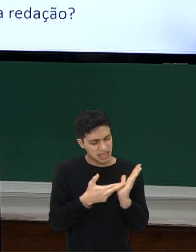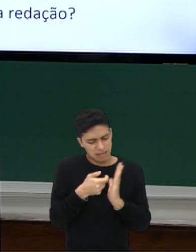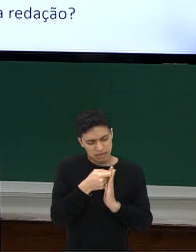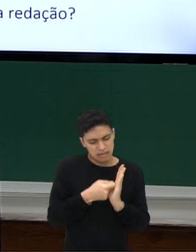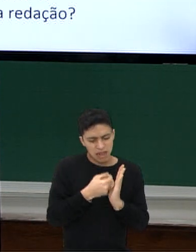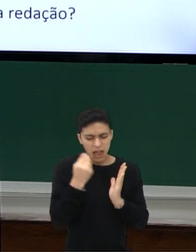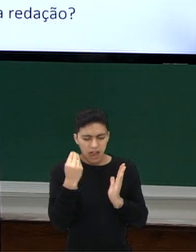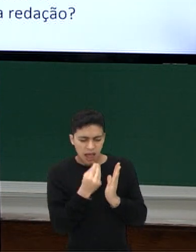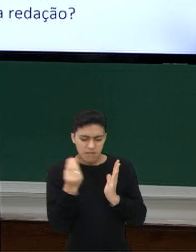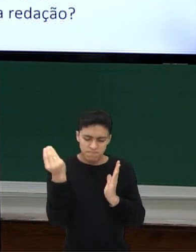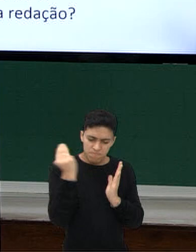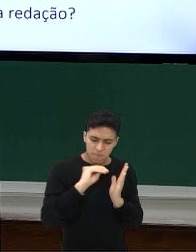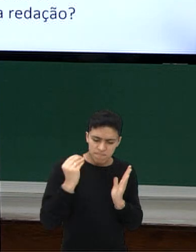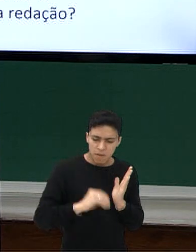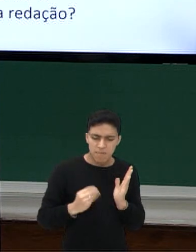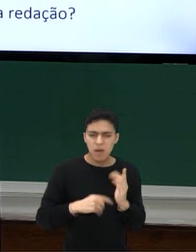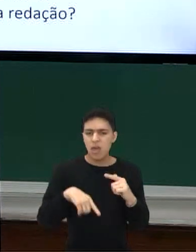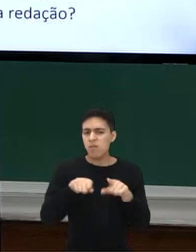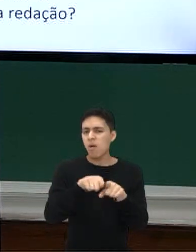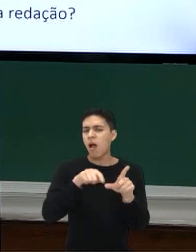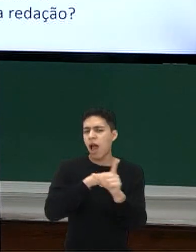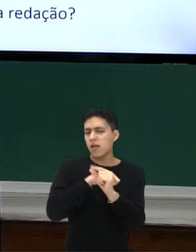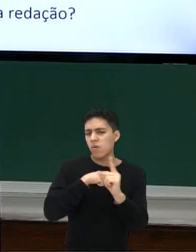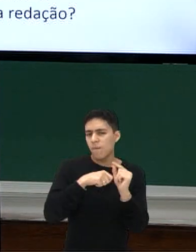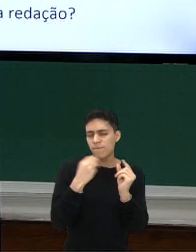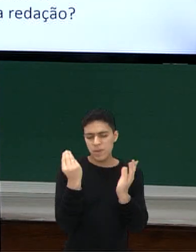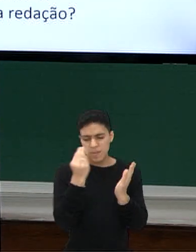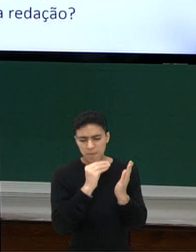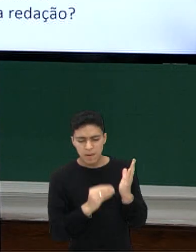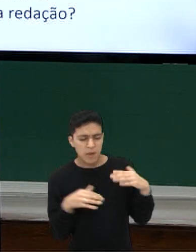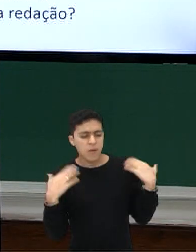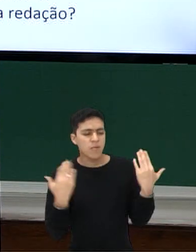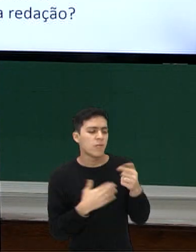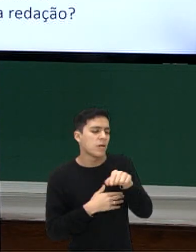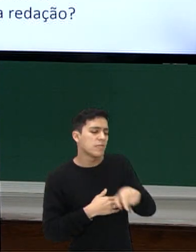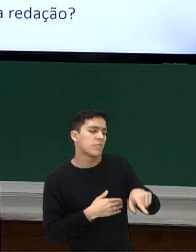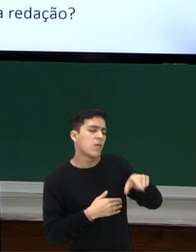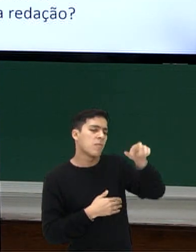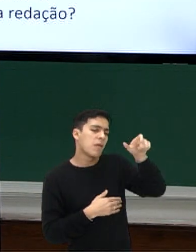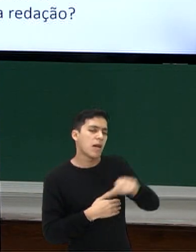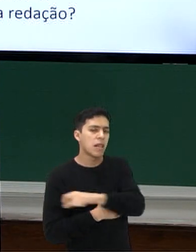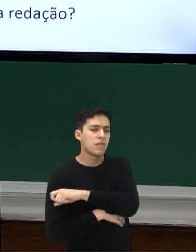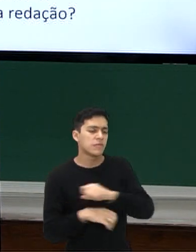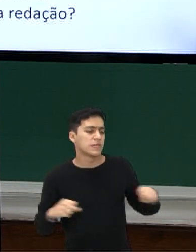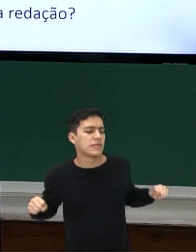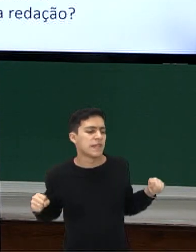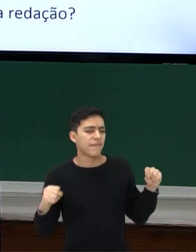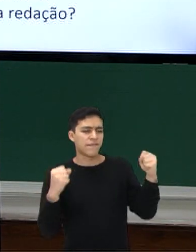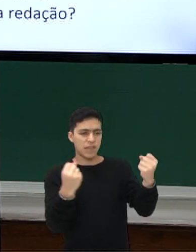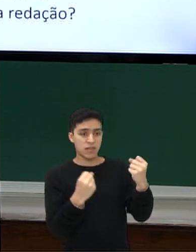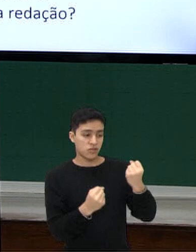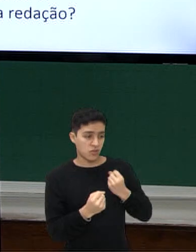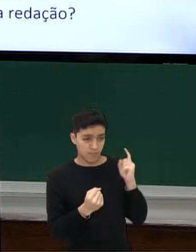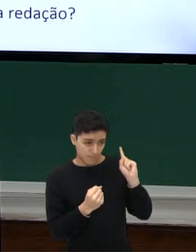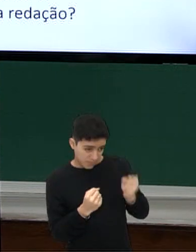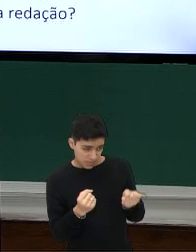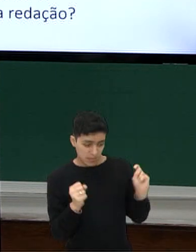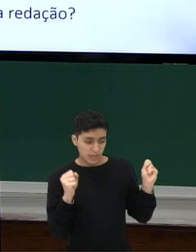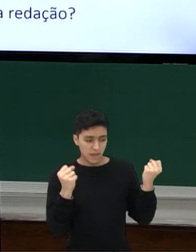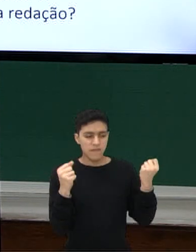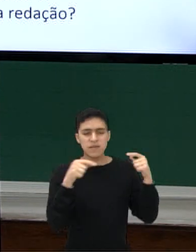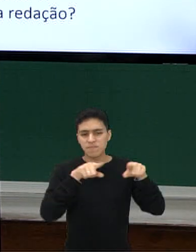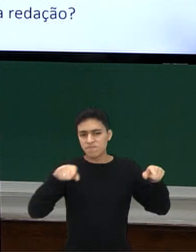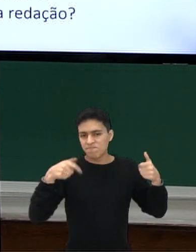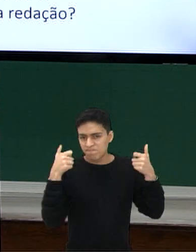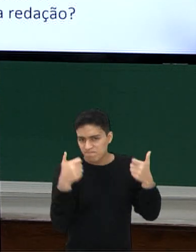depois do desenvolvimento, certo? Qual é a tese, né, que esse candidato do Enem, que tirou nota 1000, defendeu